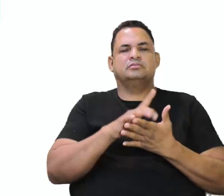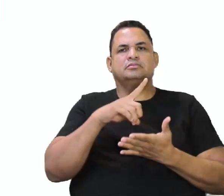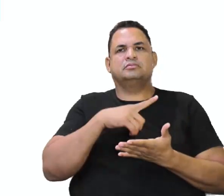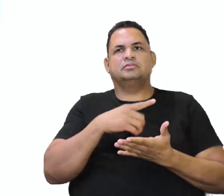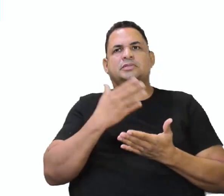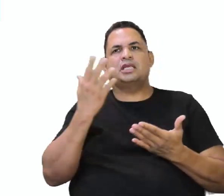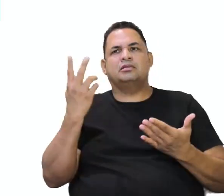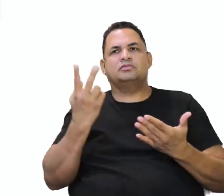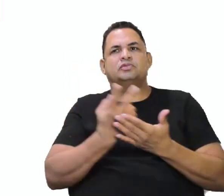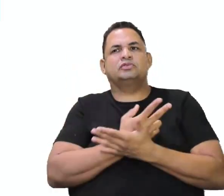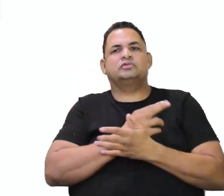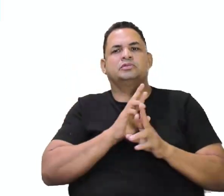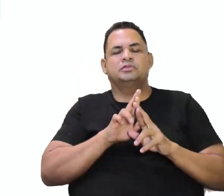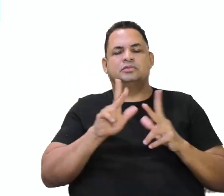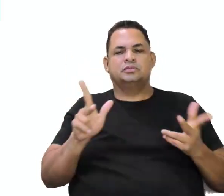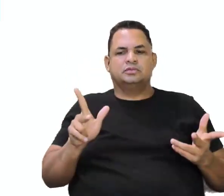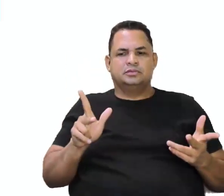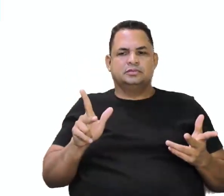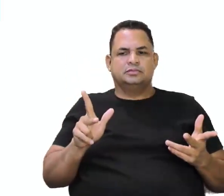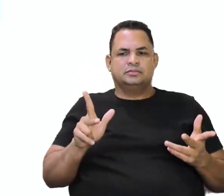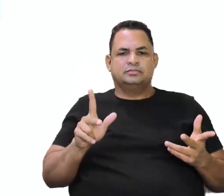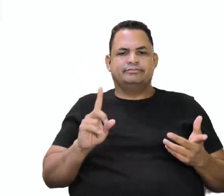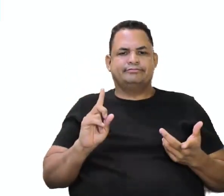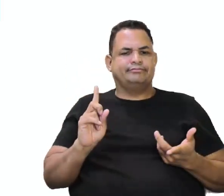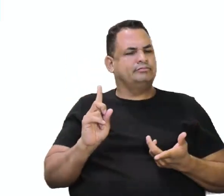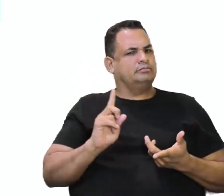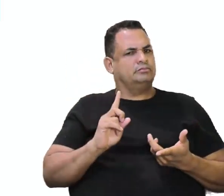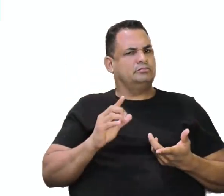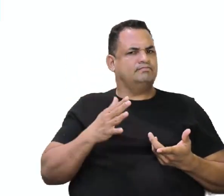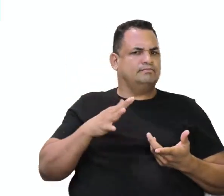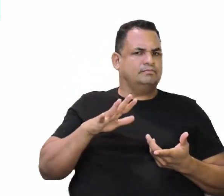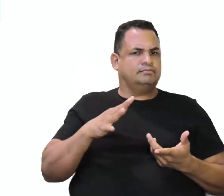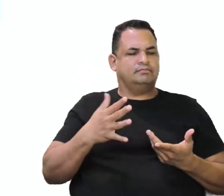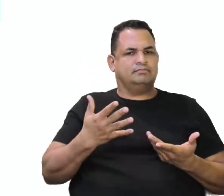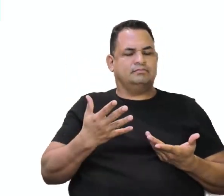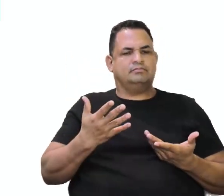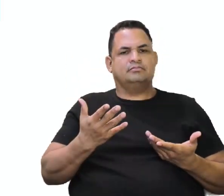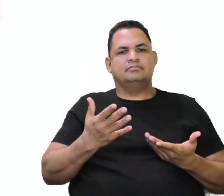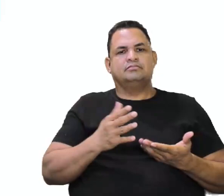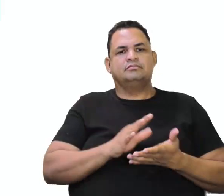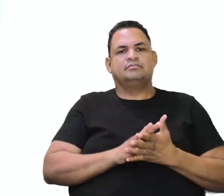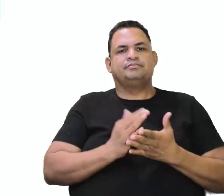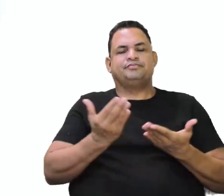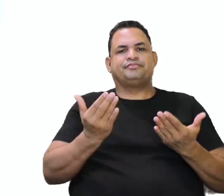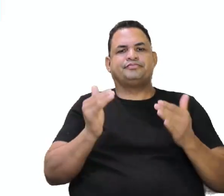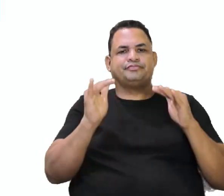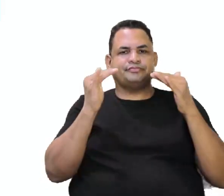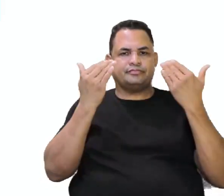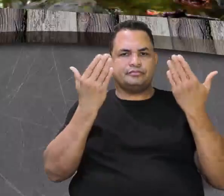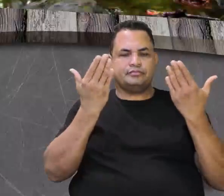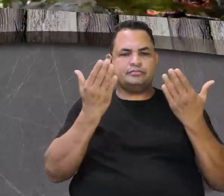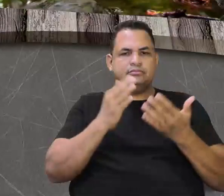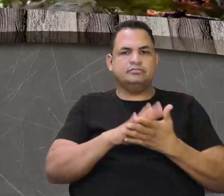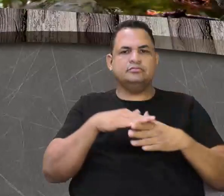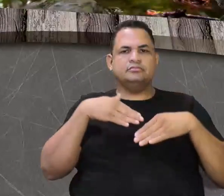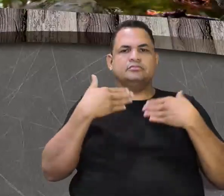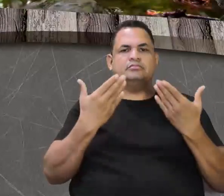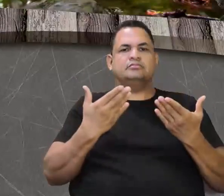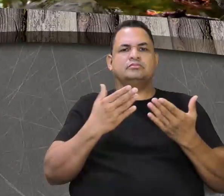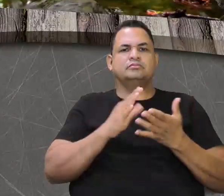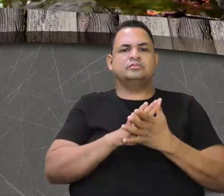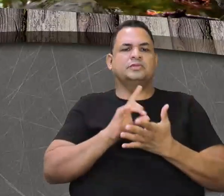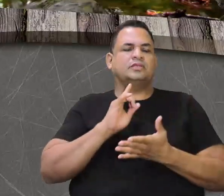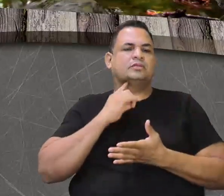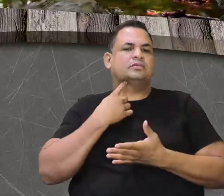um evento distinto? Nem tão distinto assim, tá bom? Olha aqui para mim. Quando a gente fala